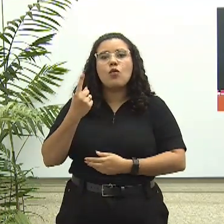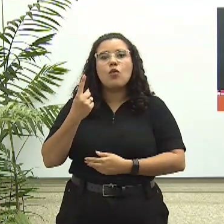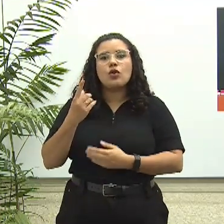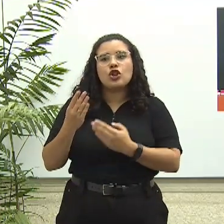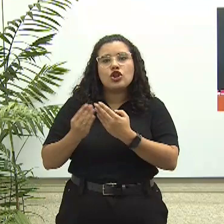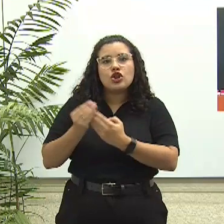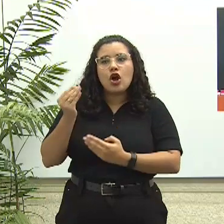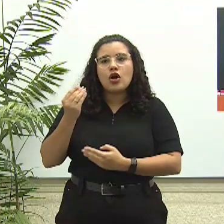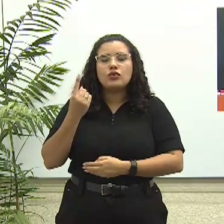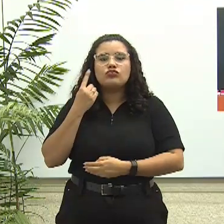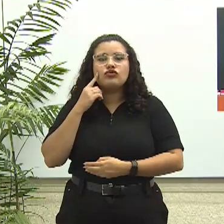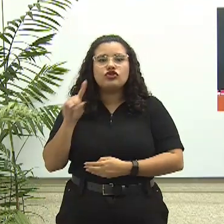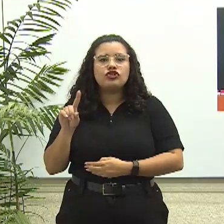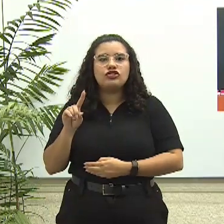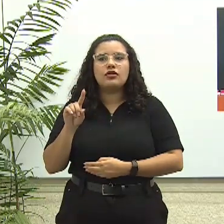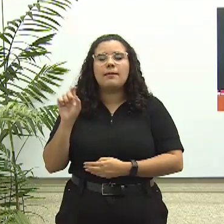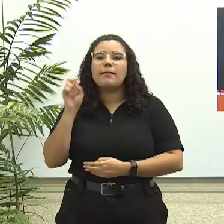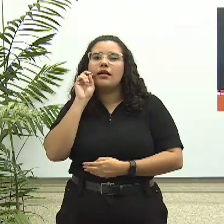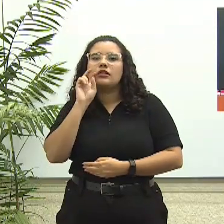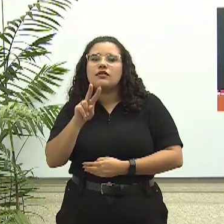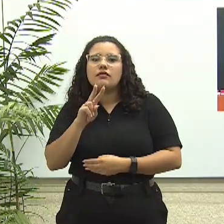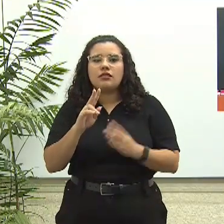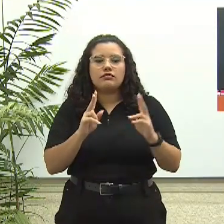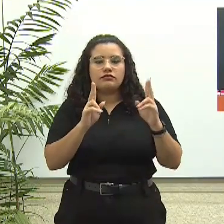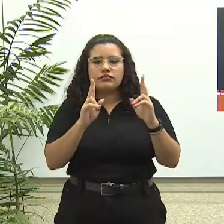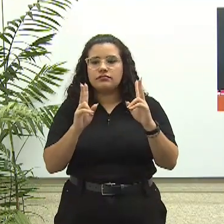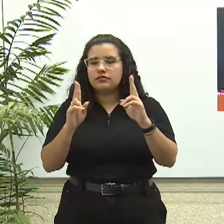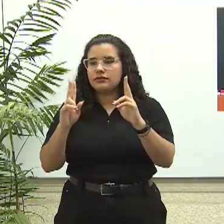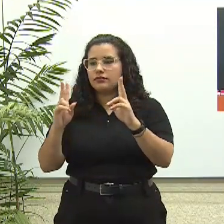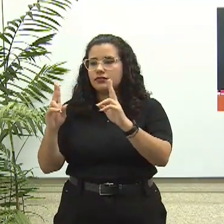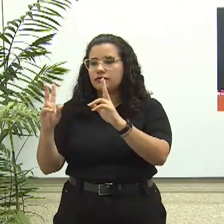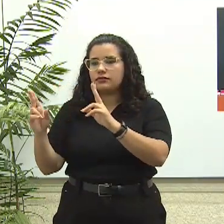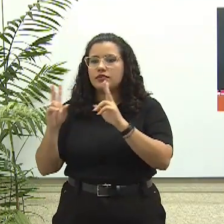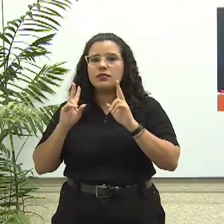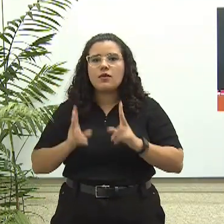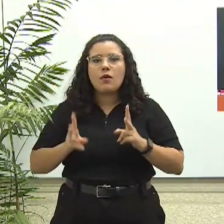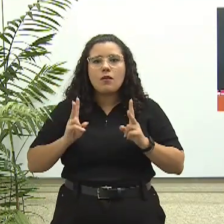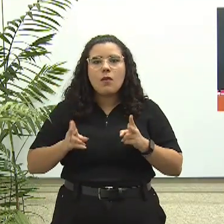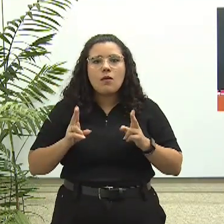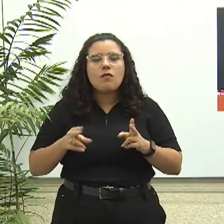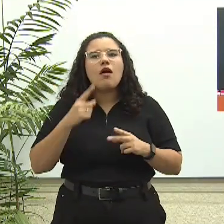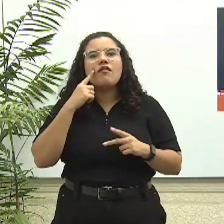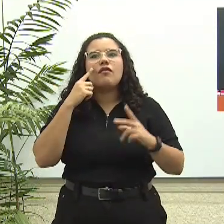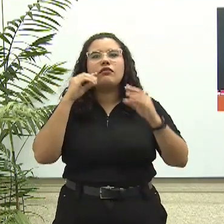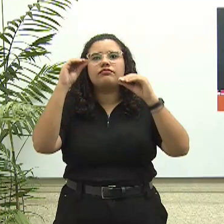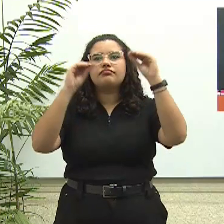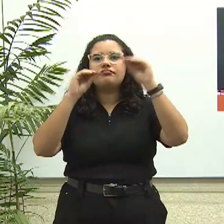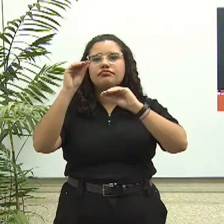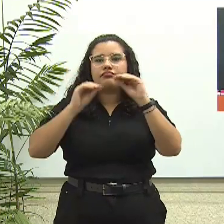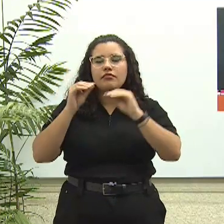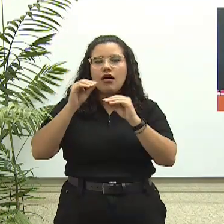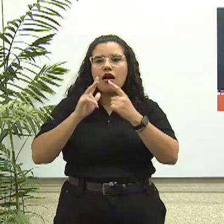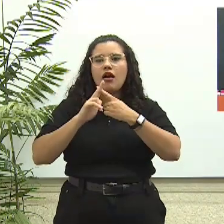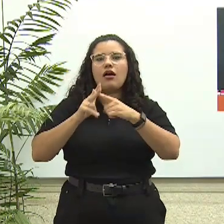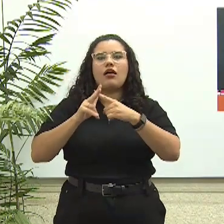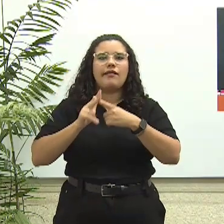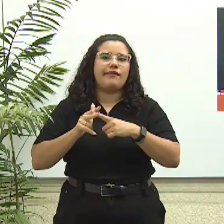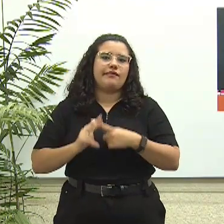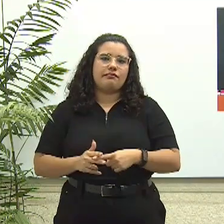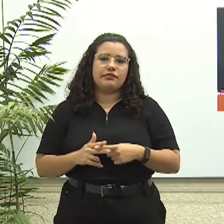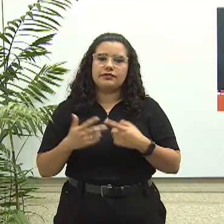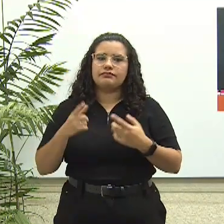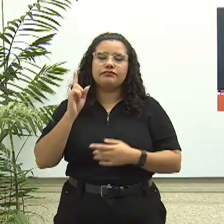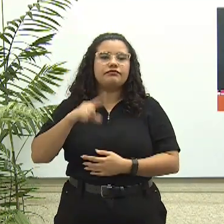essas pessoas ficarem vendo padrões de conteúdo e tag guiando né então assim é a